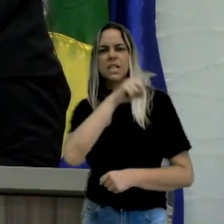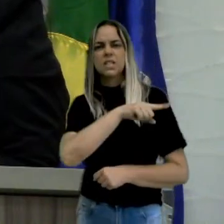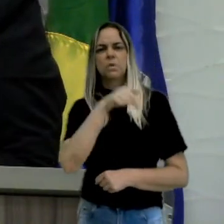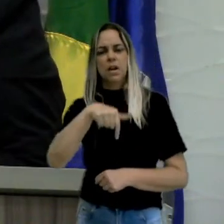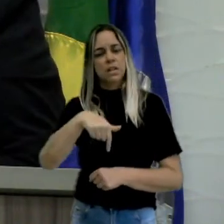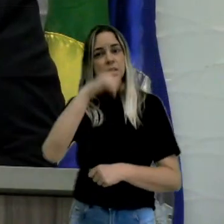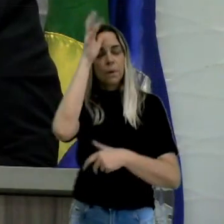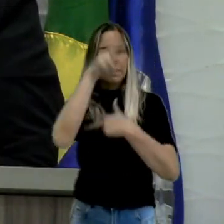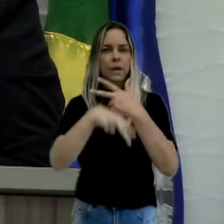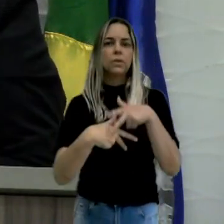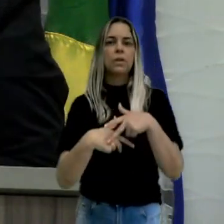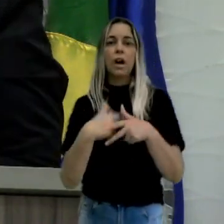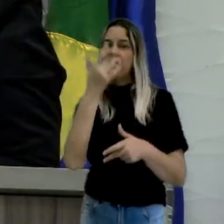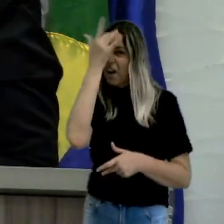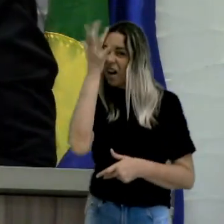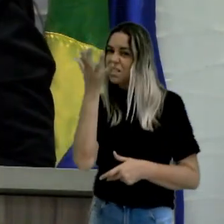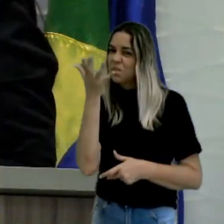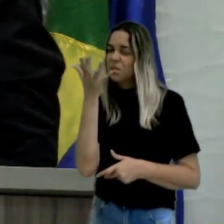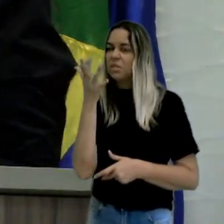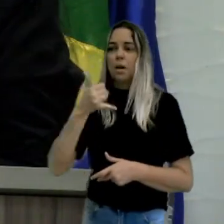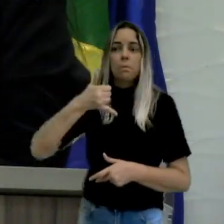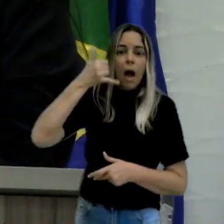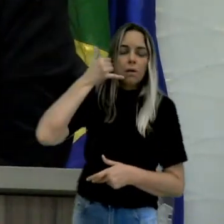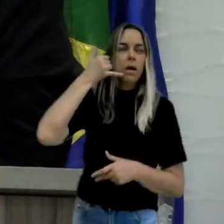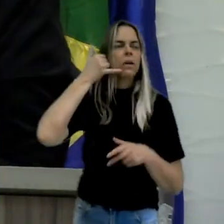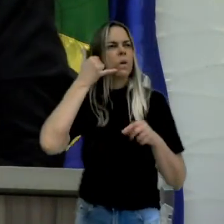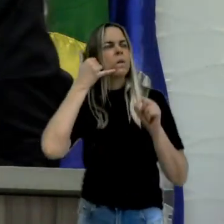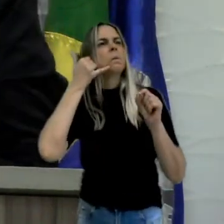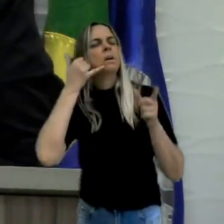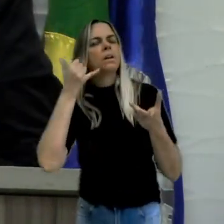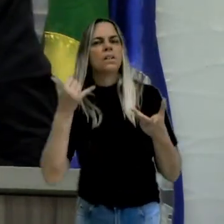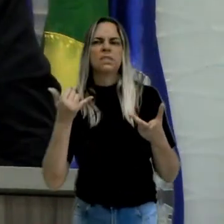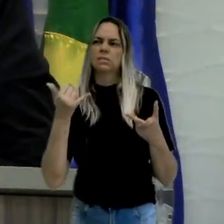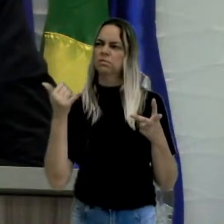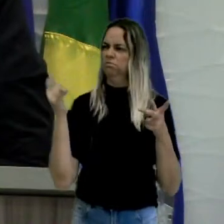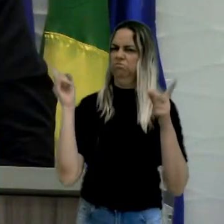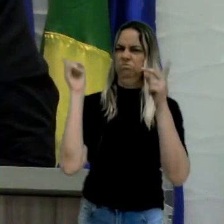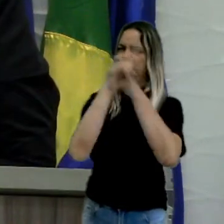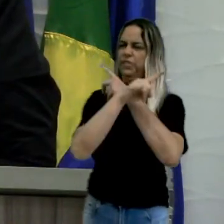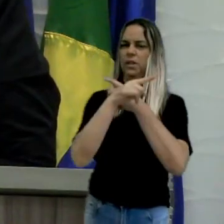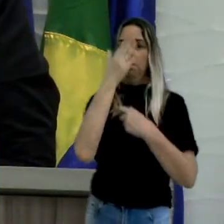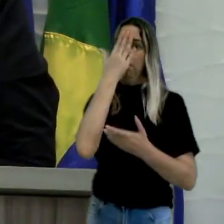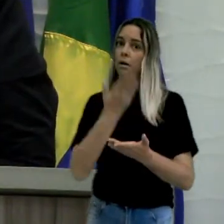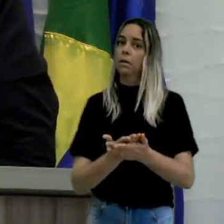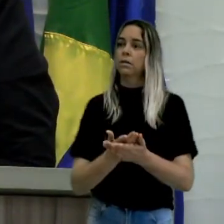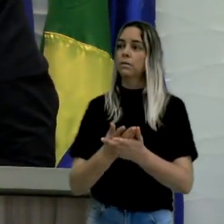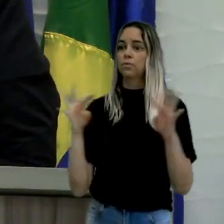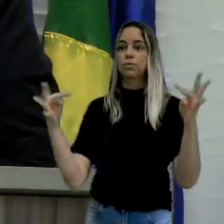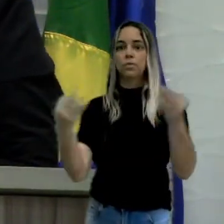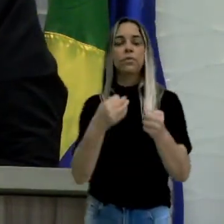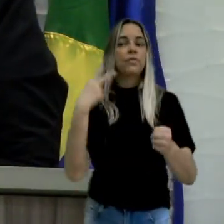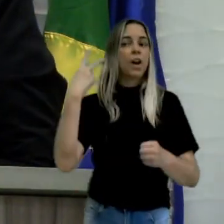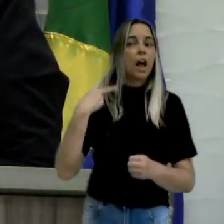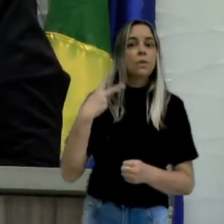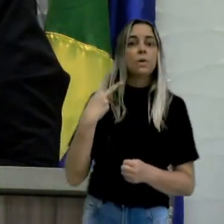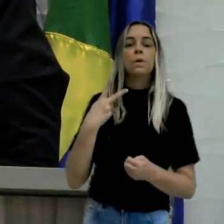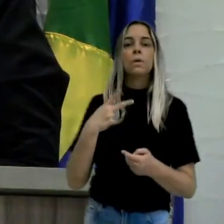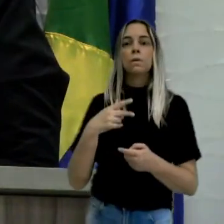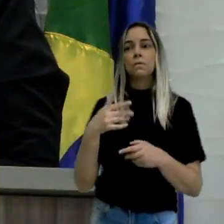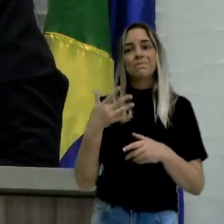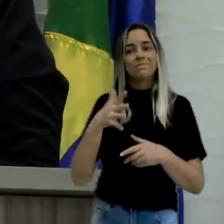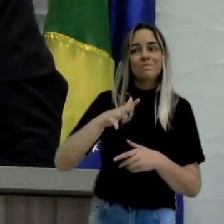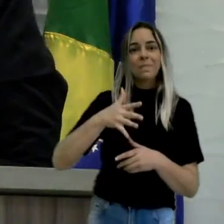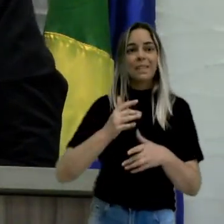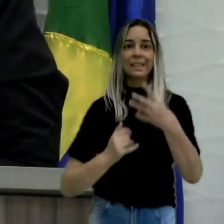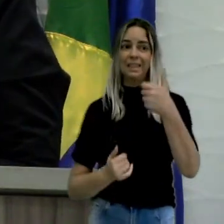Bento. Será ser fácil a gente receber uma ligação? Acredito que todos os vereadores aqui recebem no dia, no mínimo, 10 ligações.